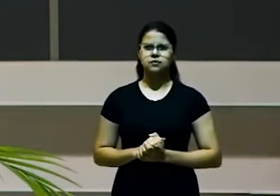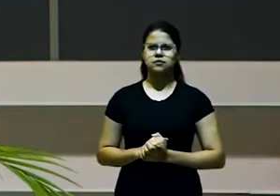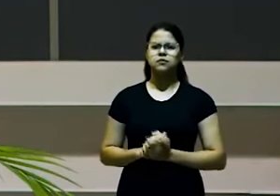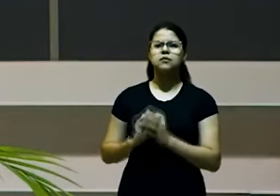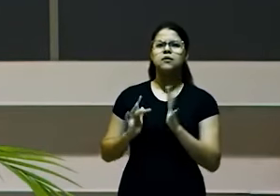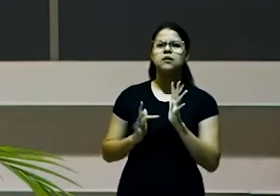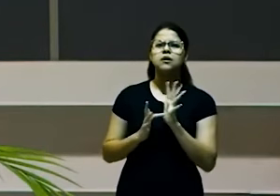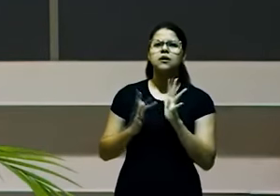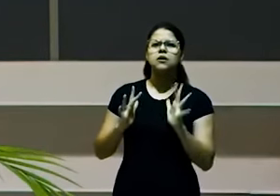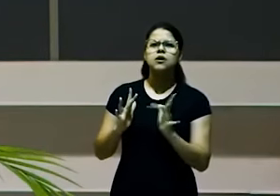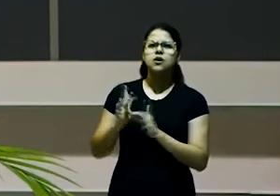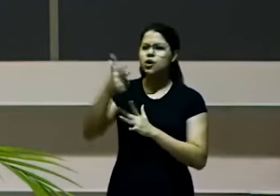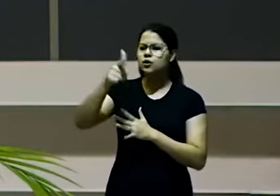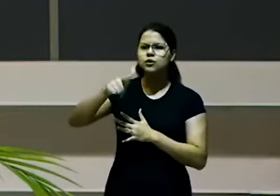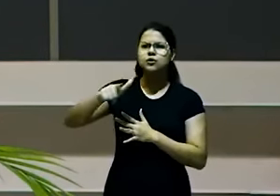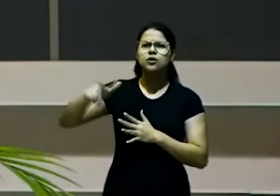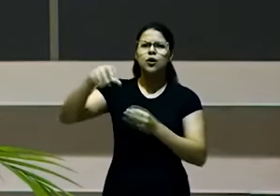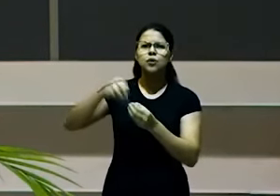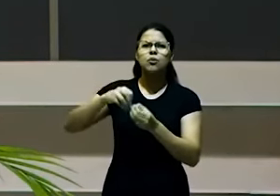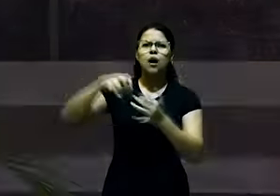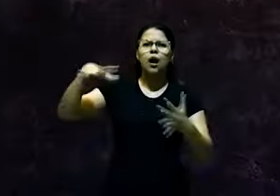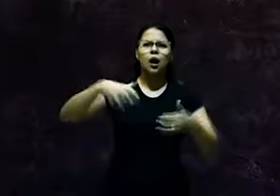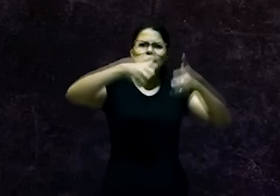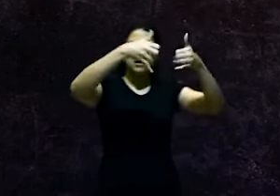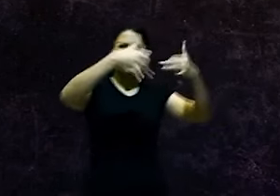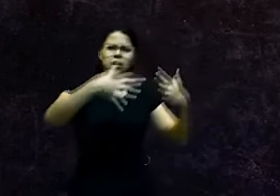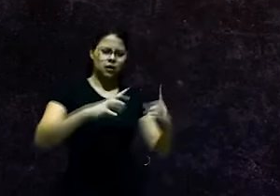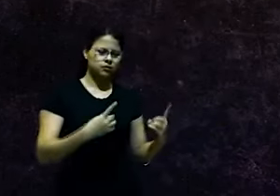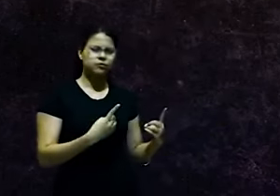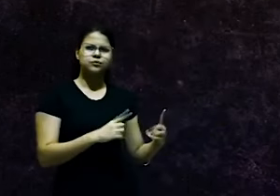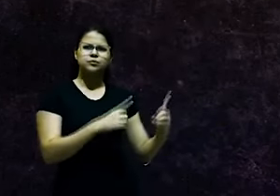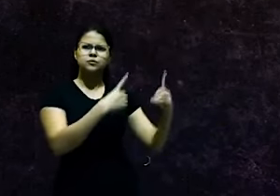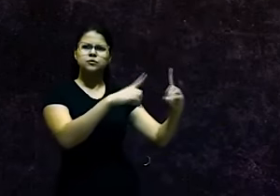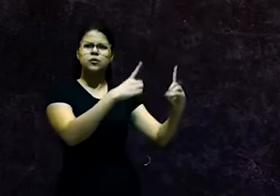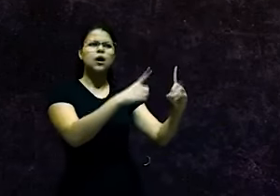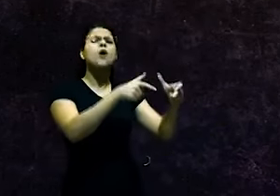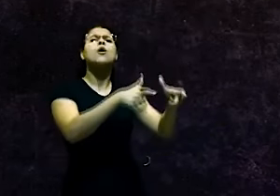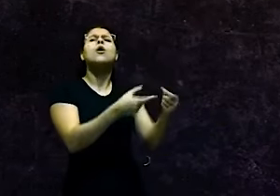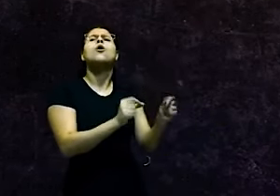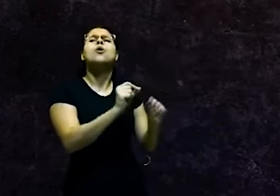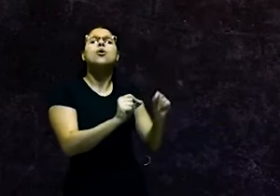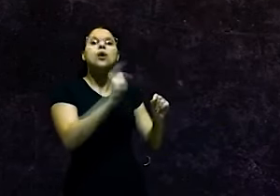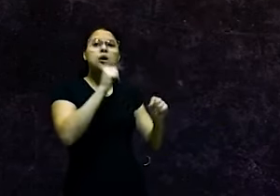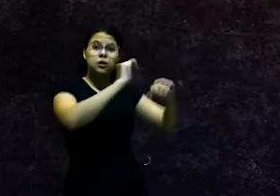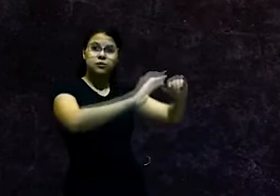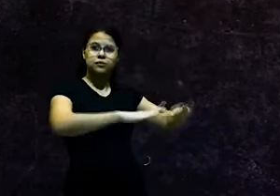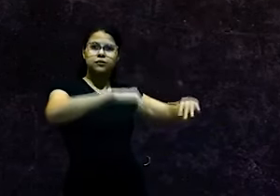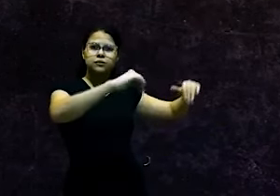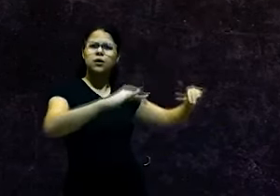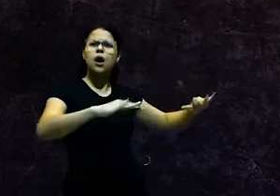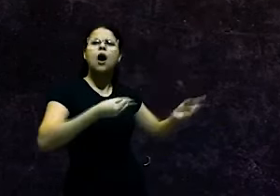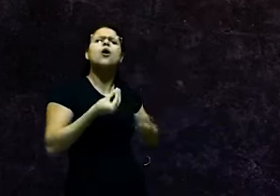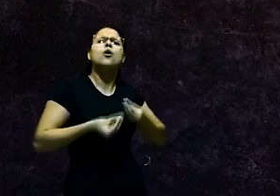manifestou outra vez aos discípulos junto ao mar de tiberíades foi assim que ele se